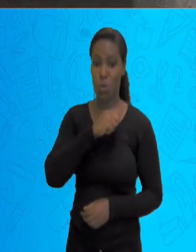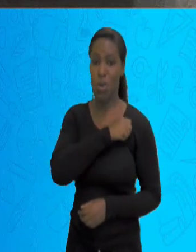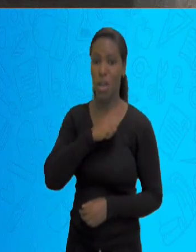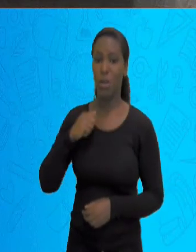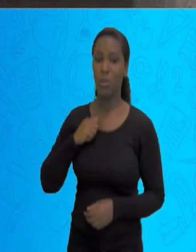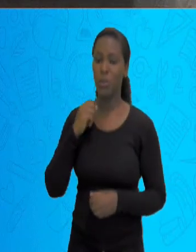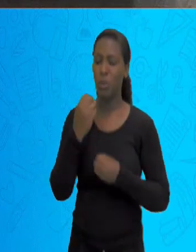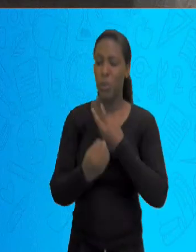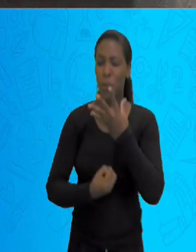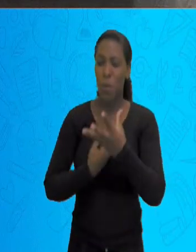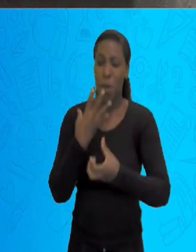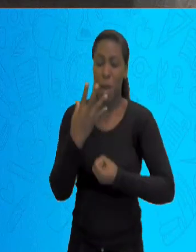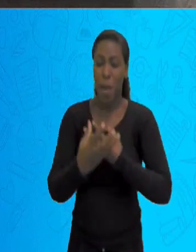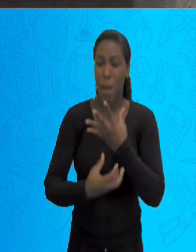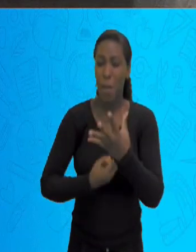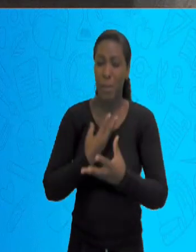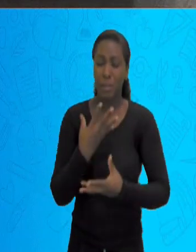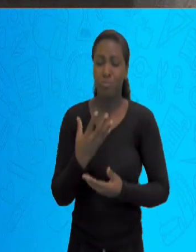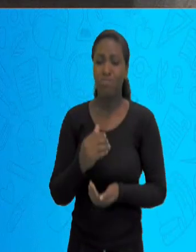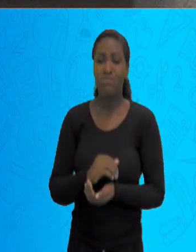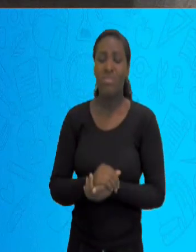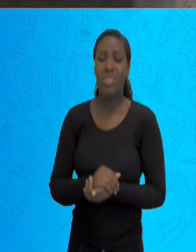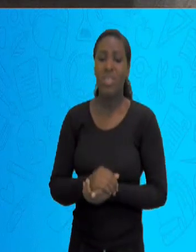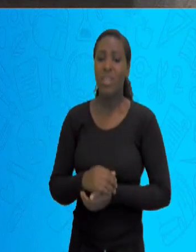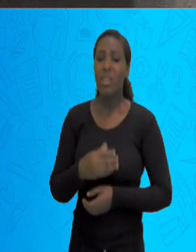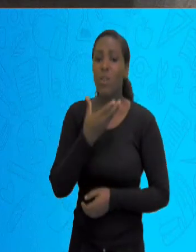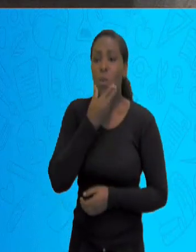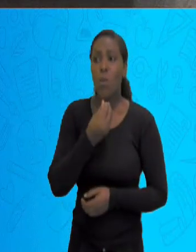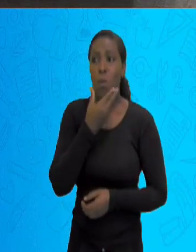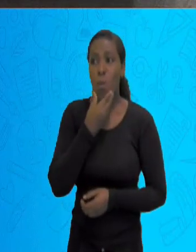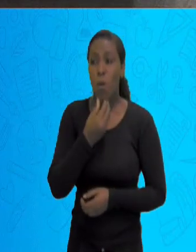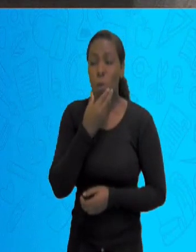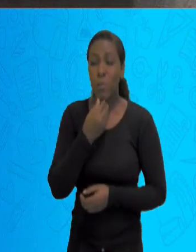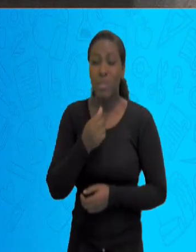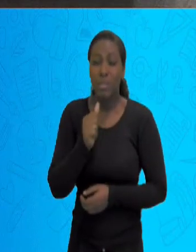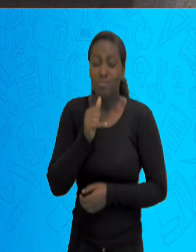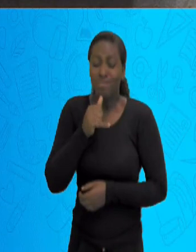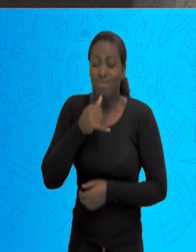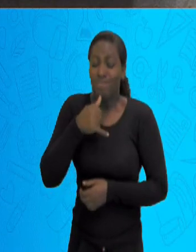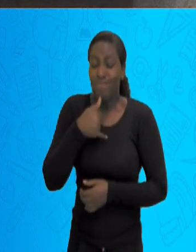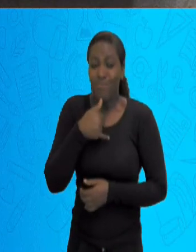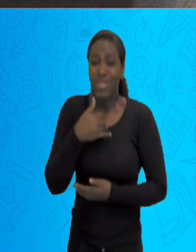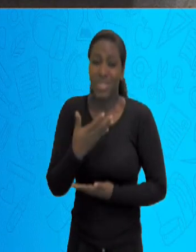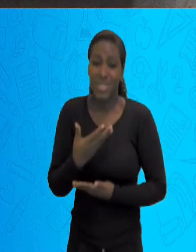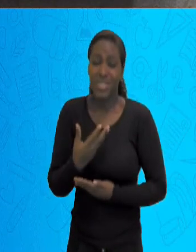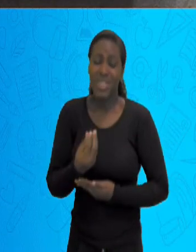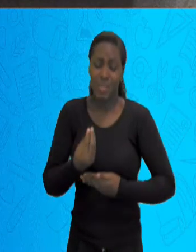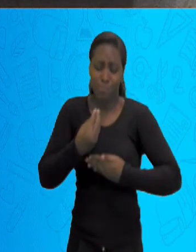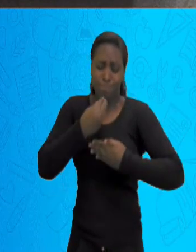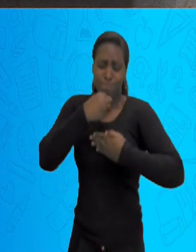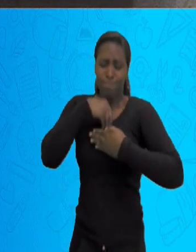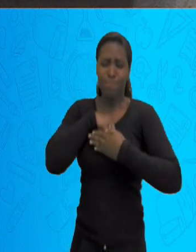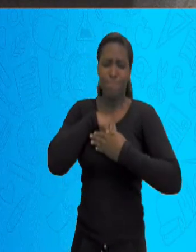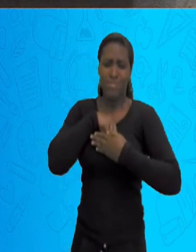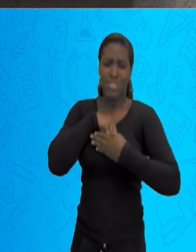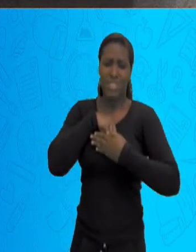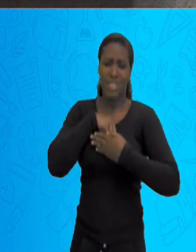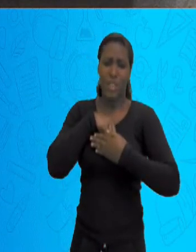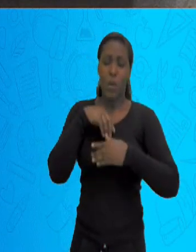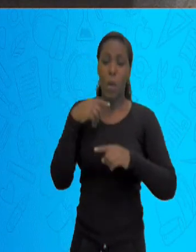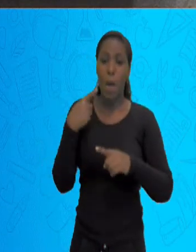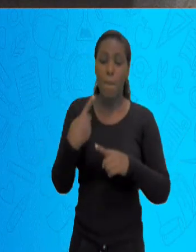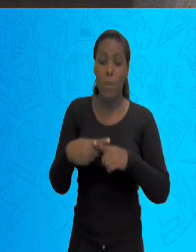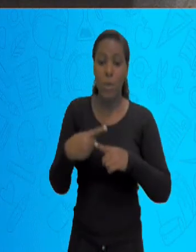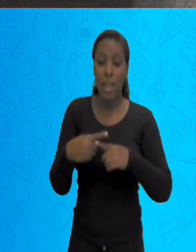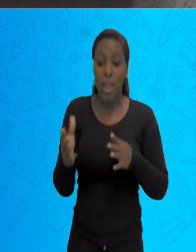uma crise existencial. Sim, o período histórico era um período de guerra